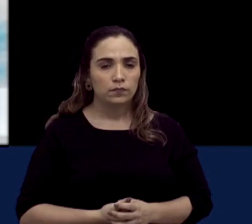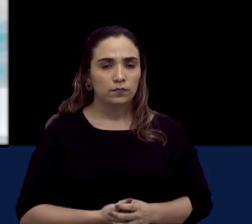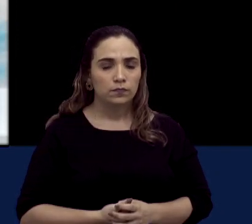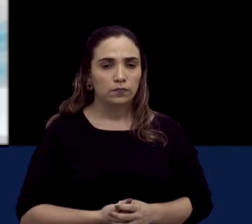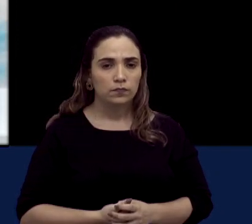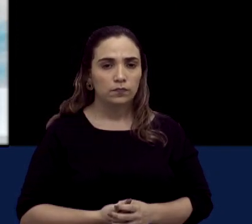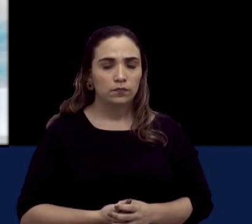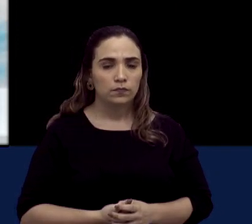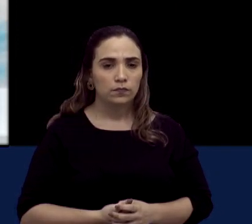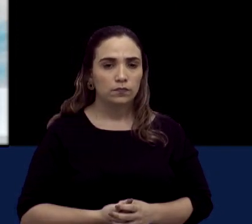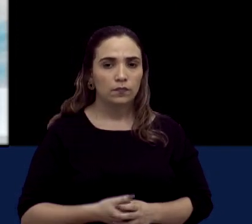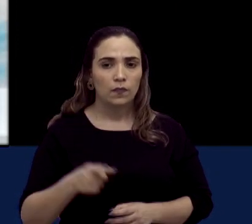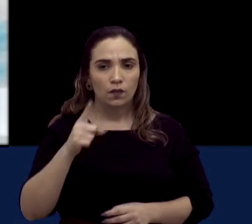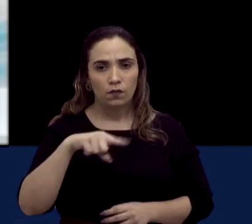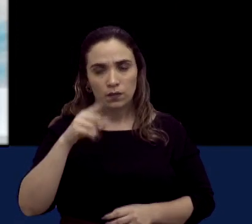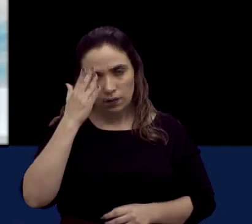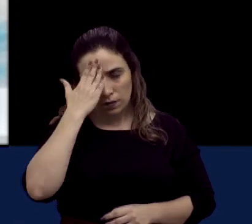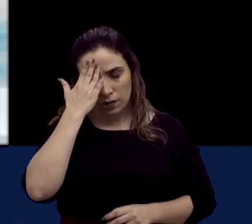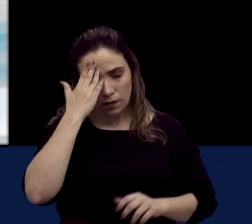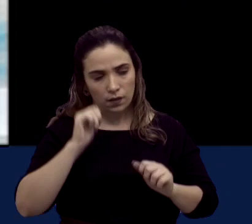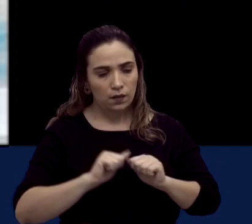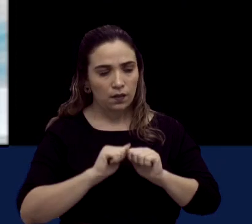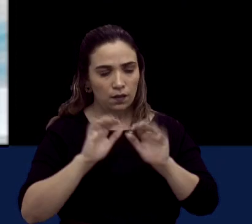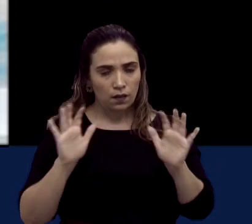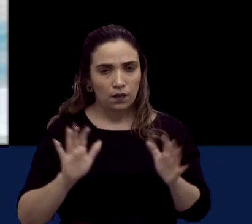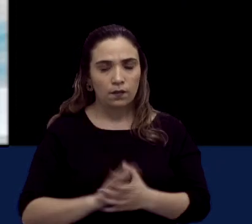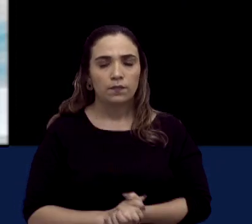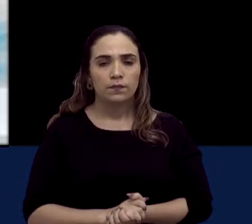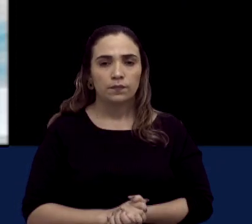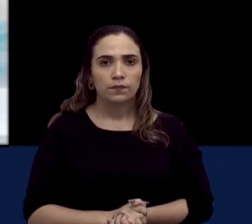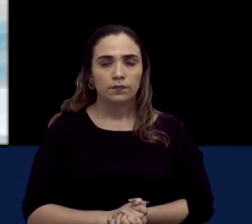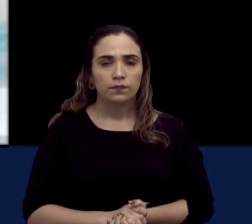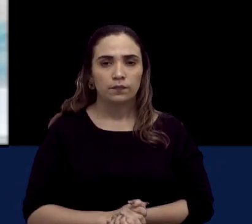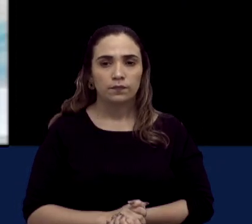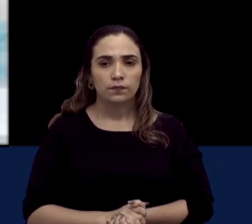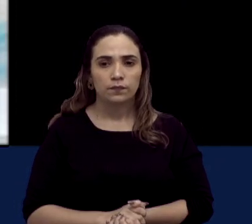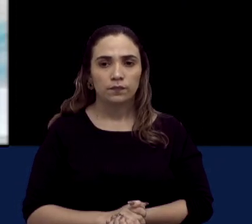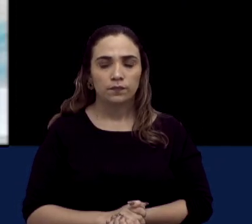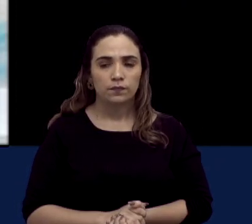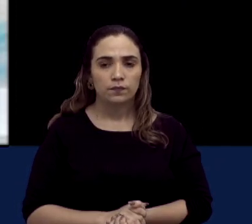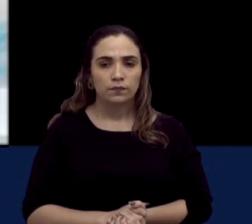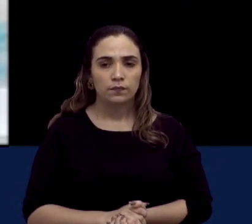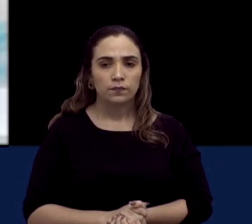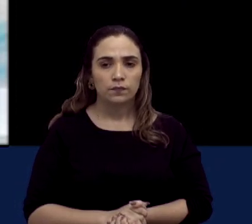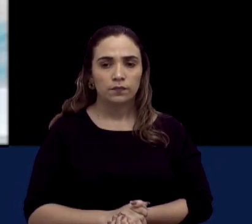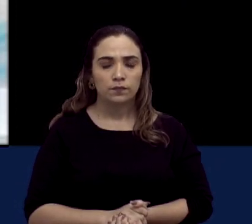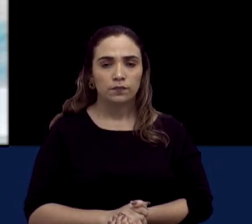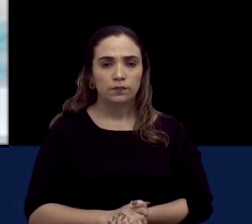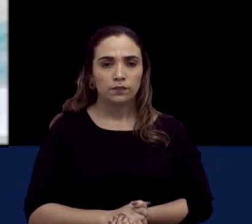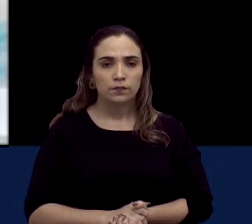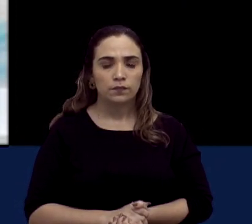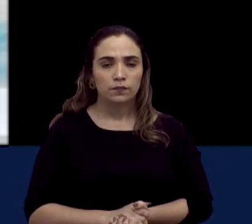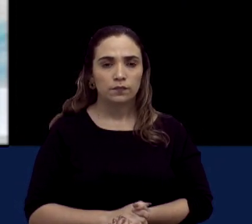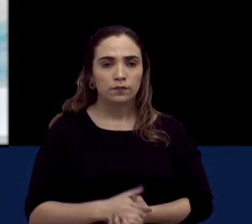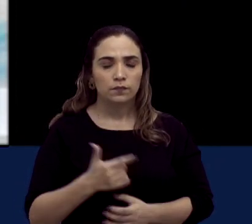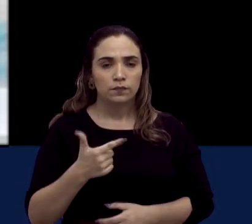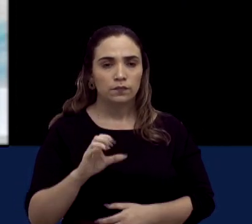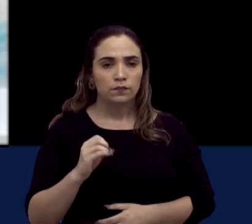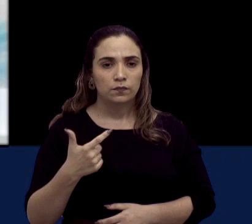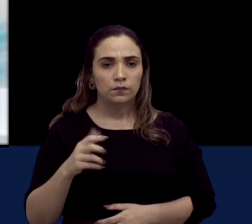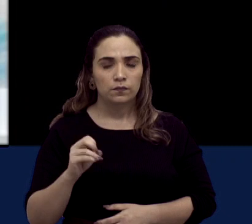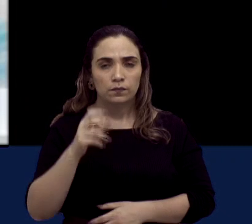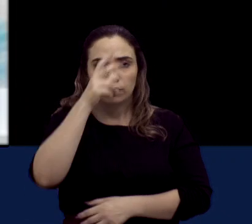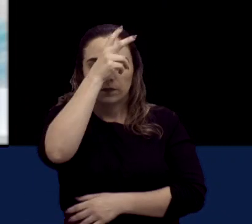fique prático a explicação e não só teórica, né? Então, assim, em 2020, a